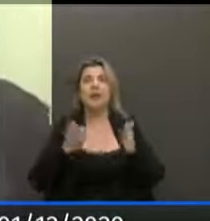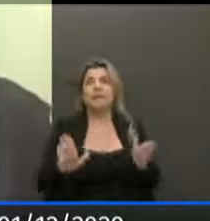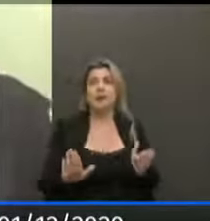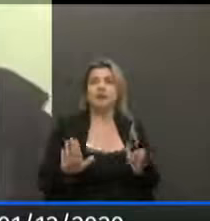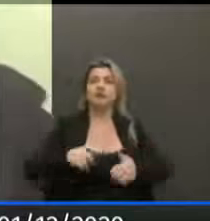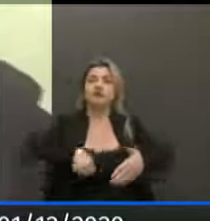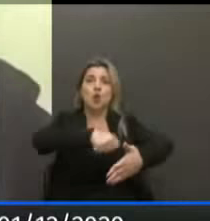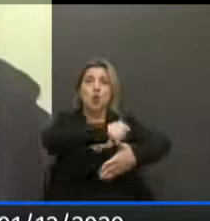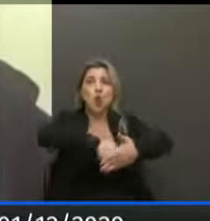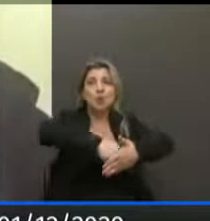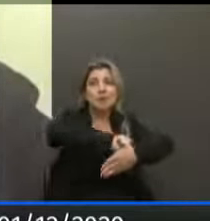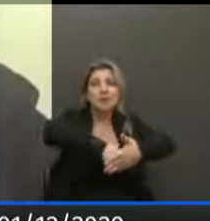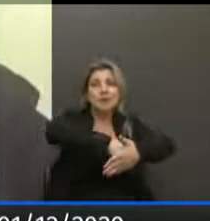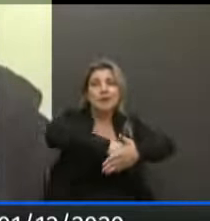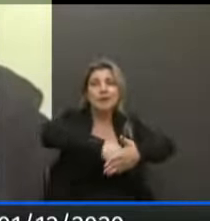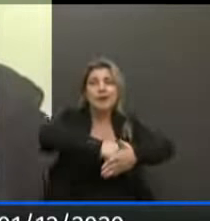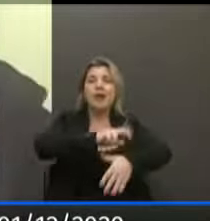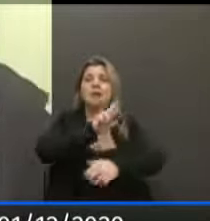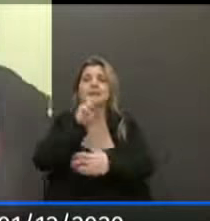segurança,